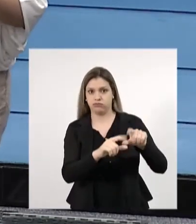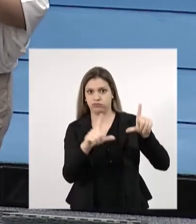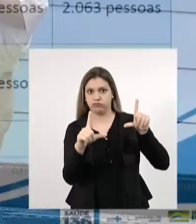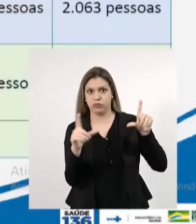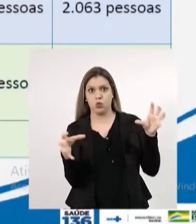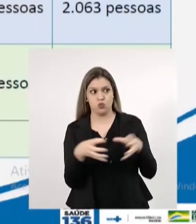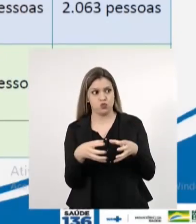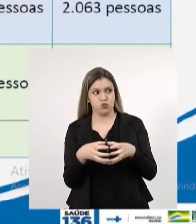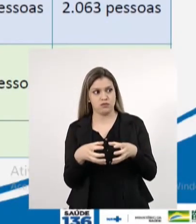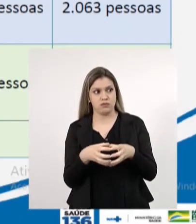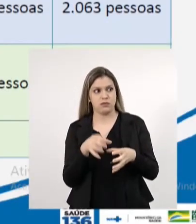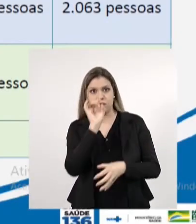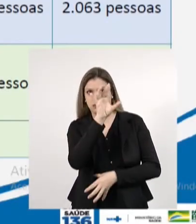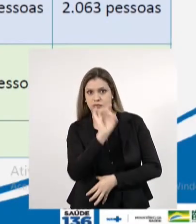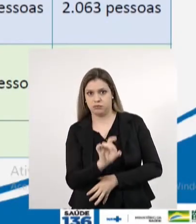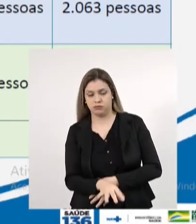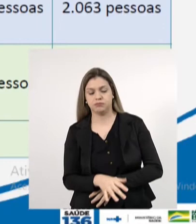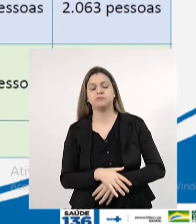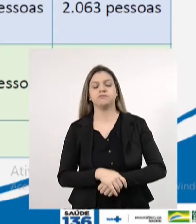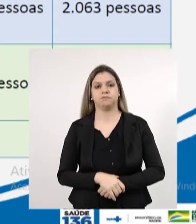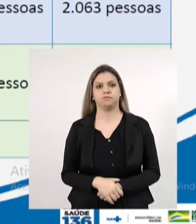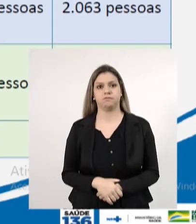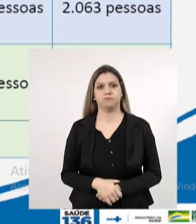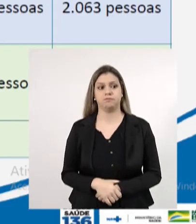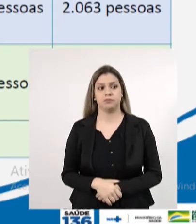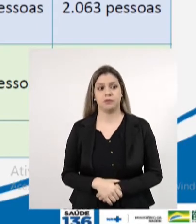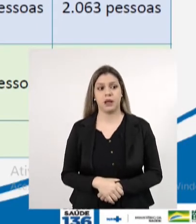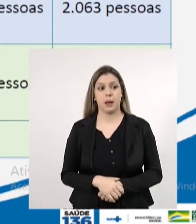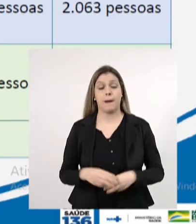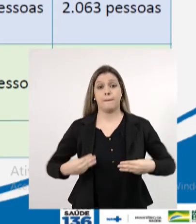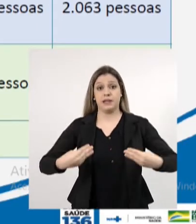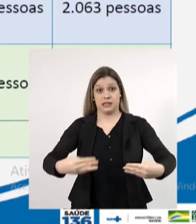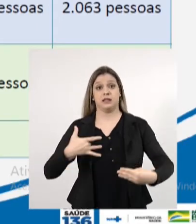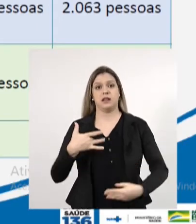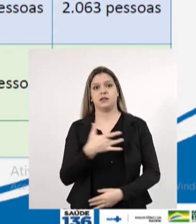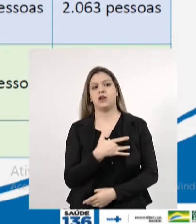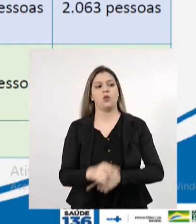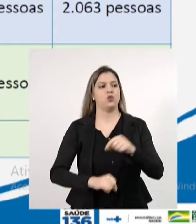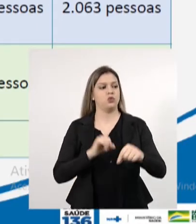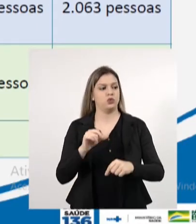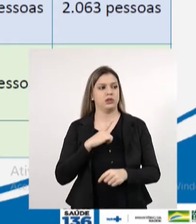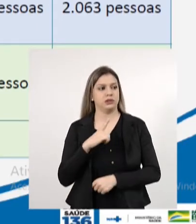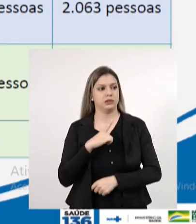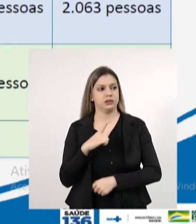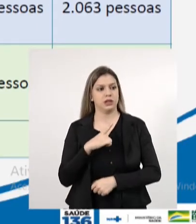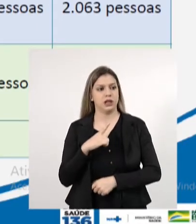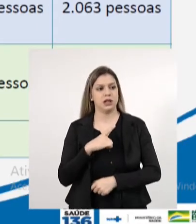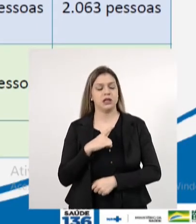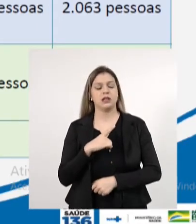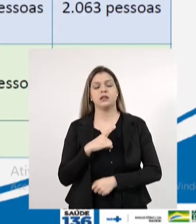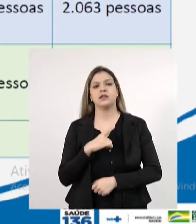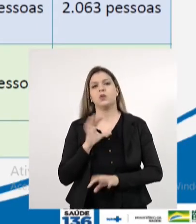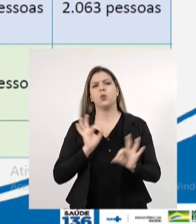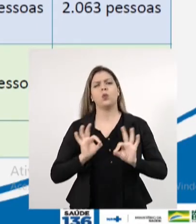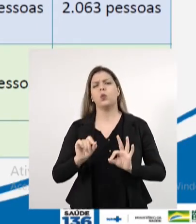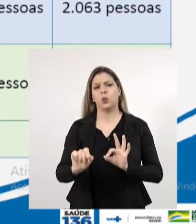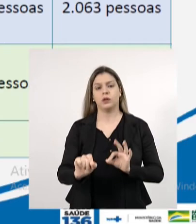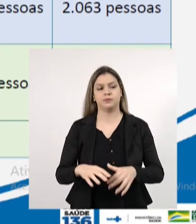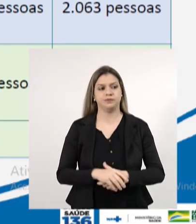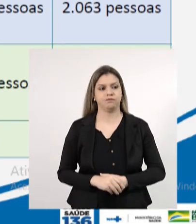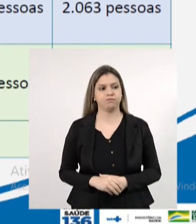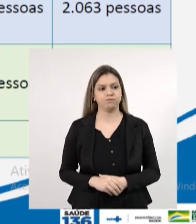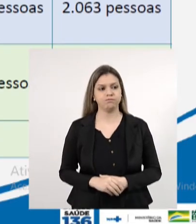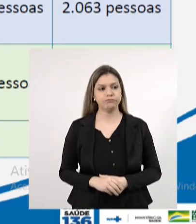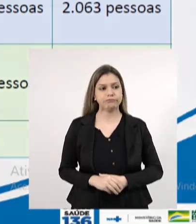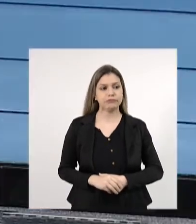municípios em cada uma dessas classificações. O Ministério da Saúde, ele pegou e ele fez o seguinte: